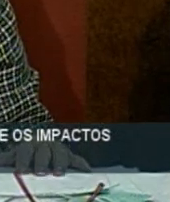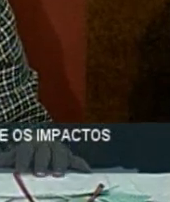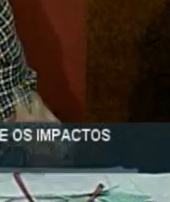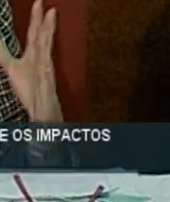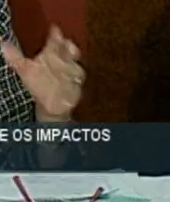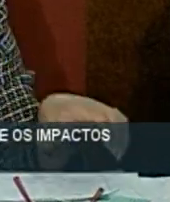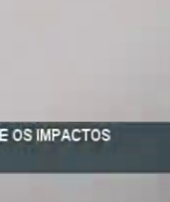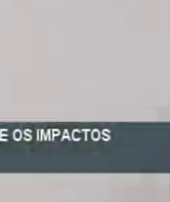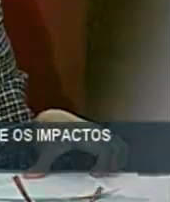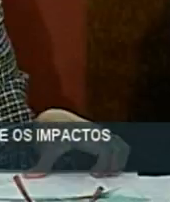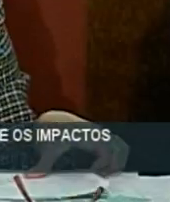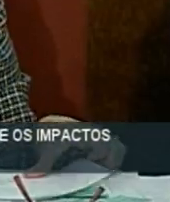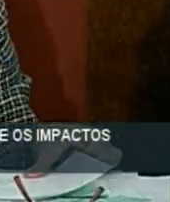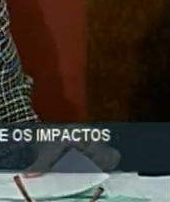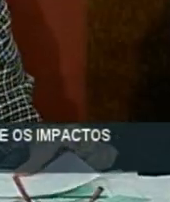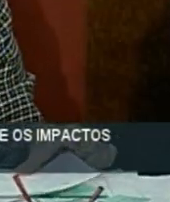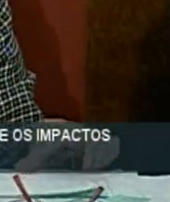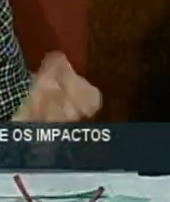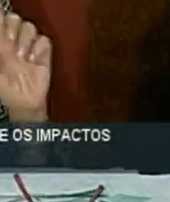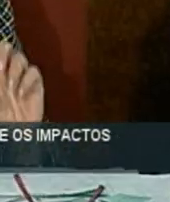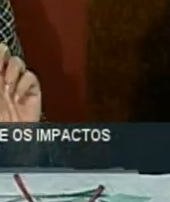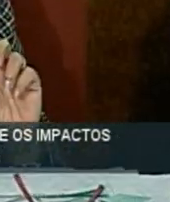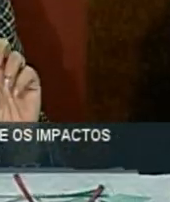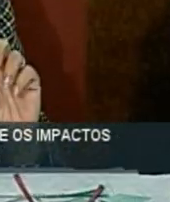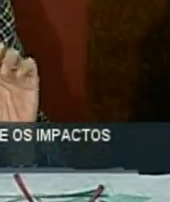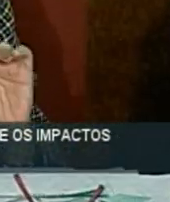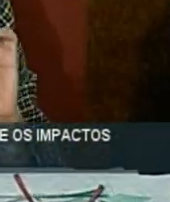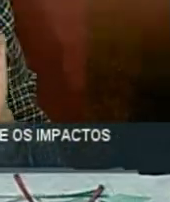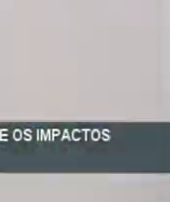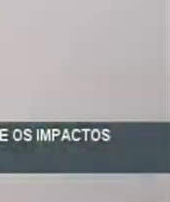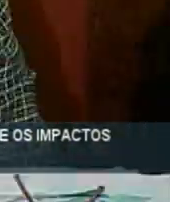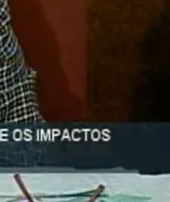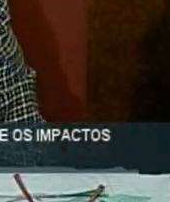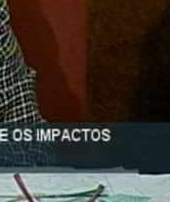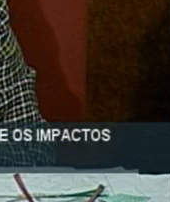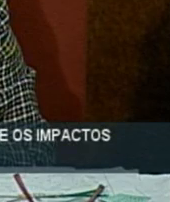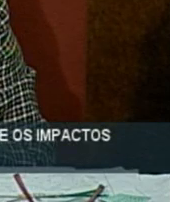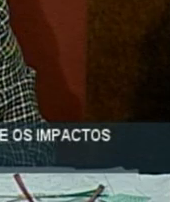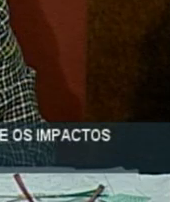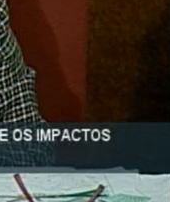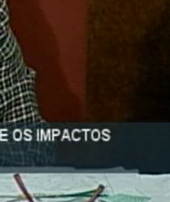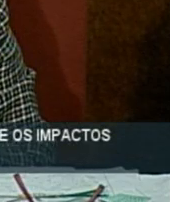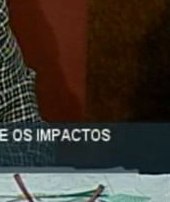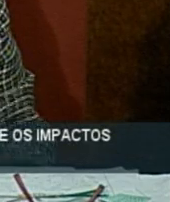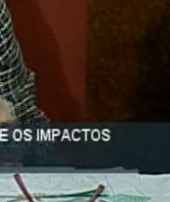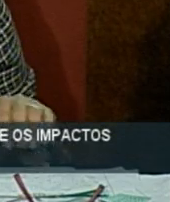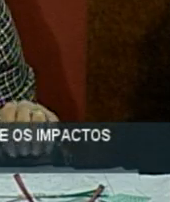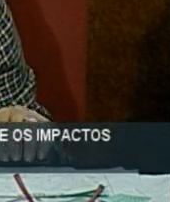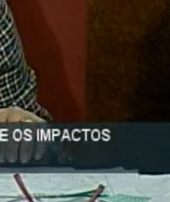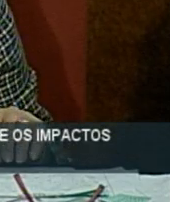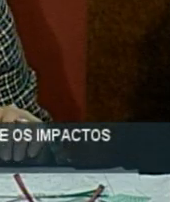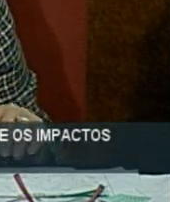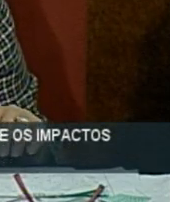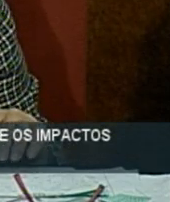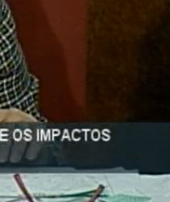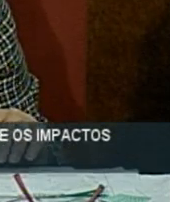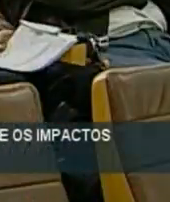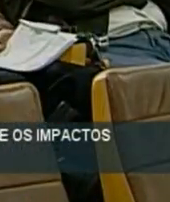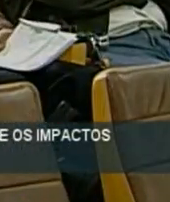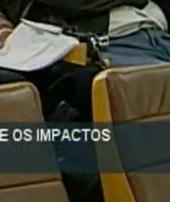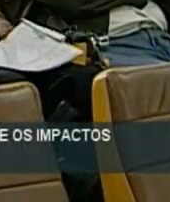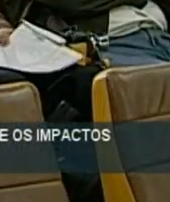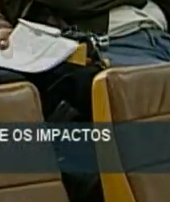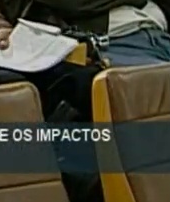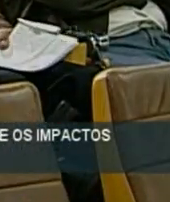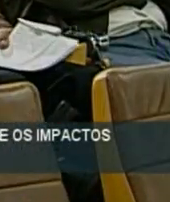dos bolivianos da delegação da Bolívia que estão no Brasil com a partir de um acordo de cooperação da